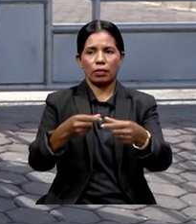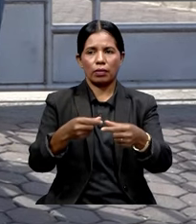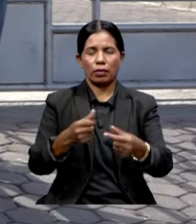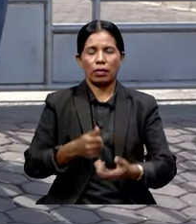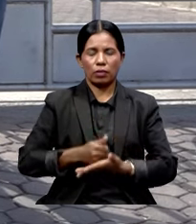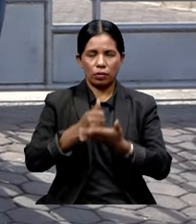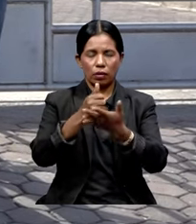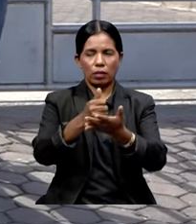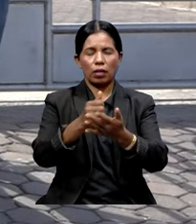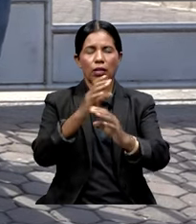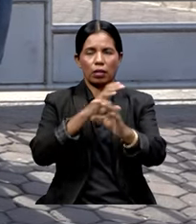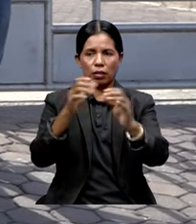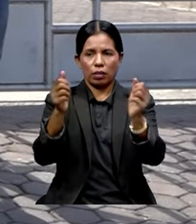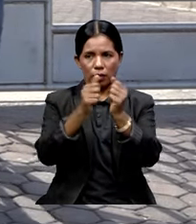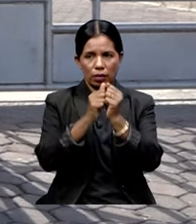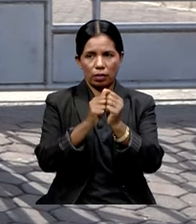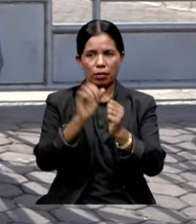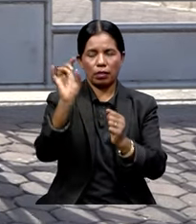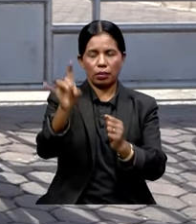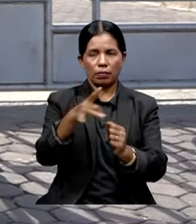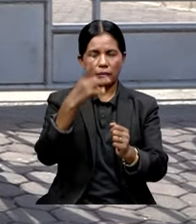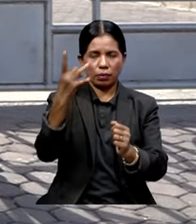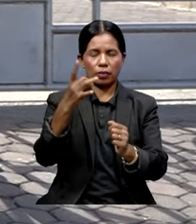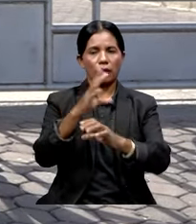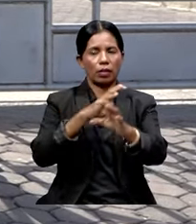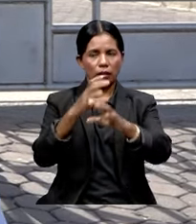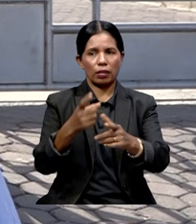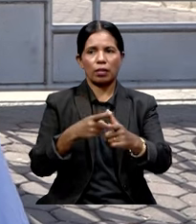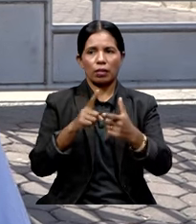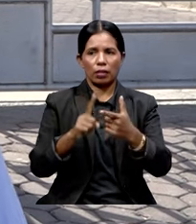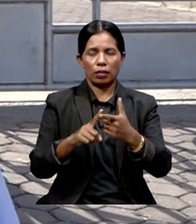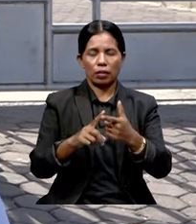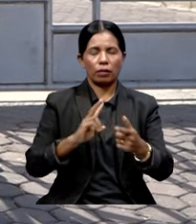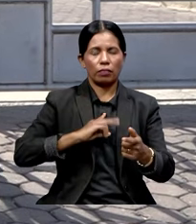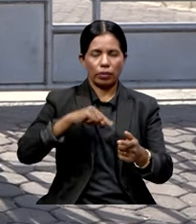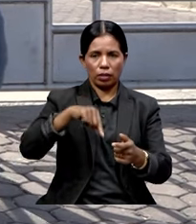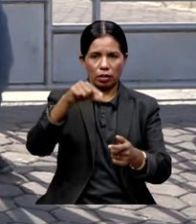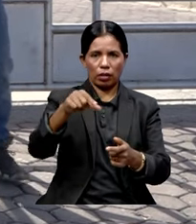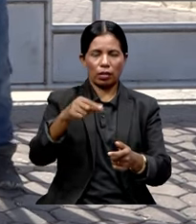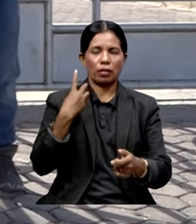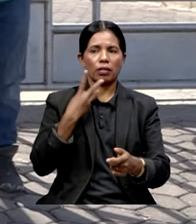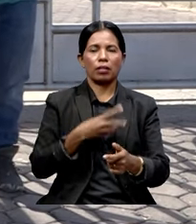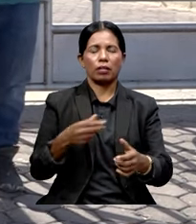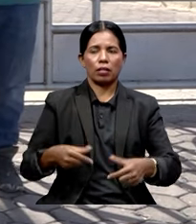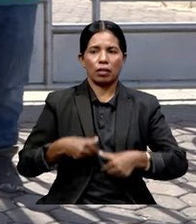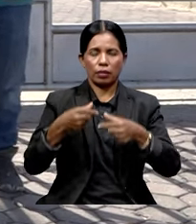foi assistência 18 caminhonetas, nomos Viqueque